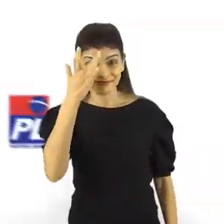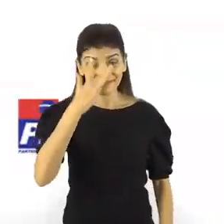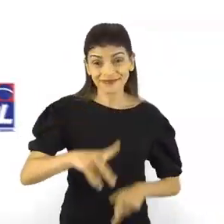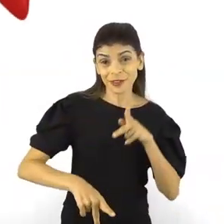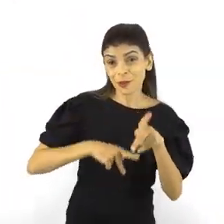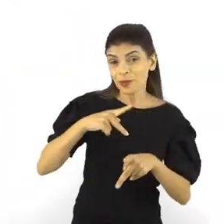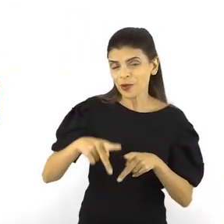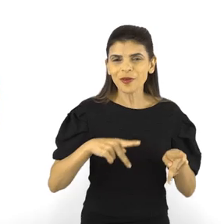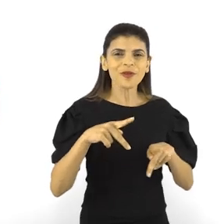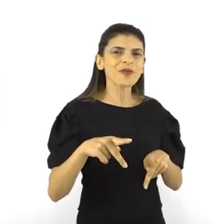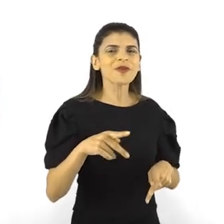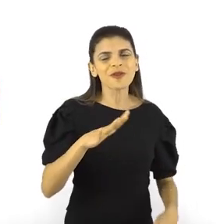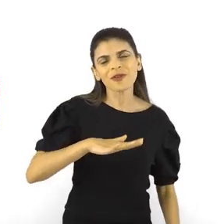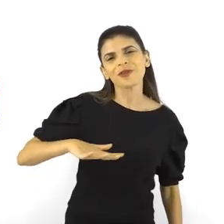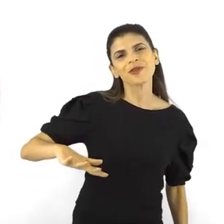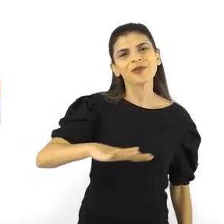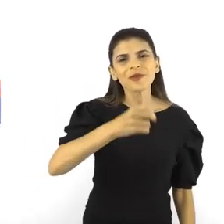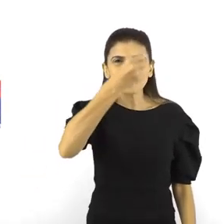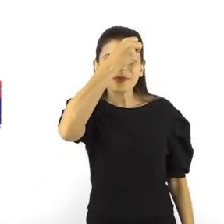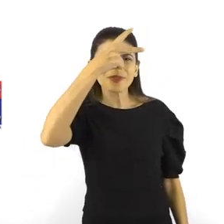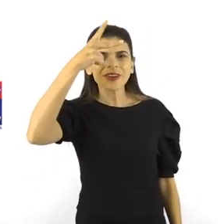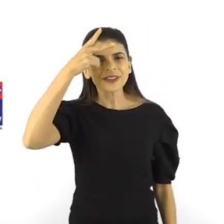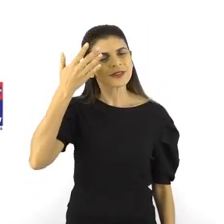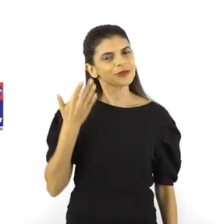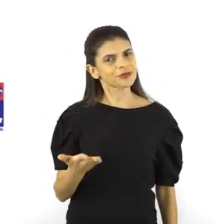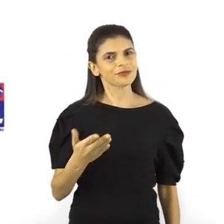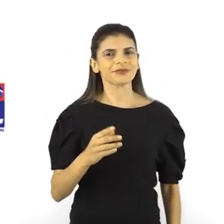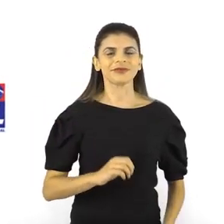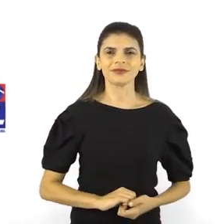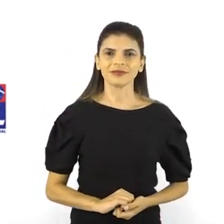vem da gente. Esse é o nosso prefeito.